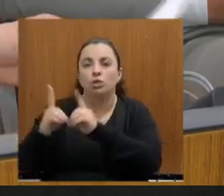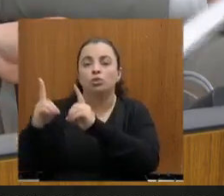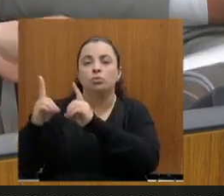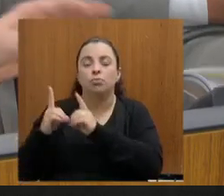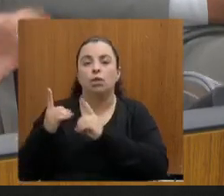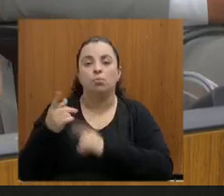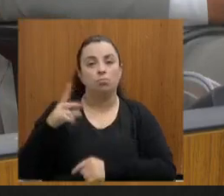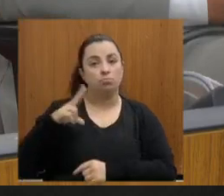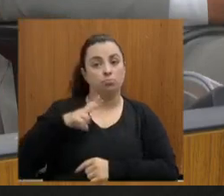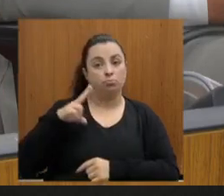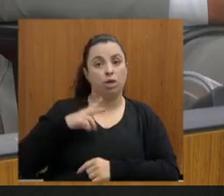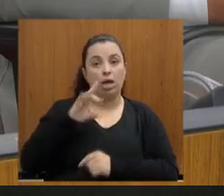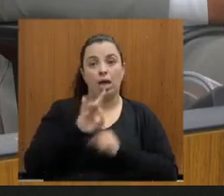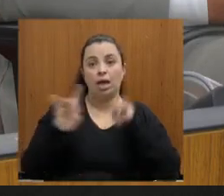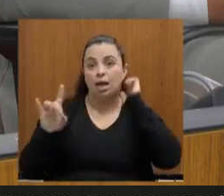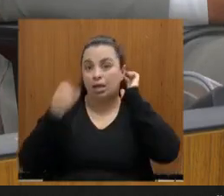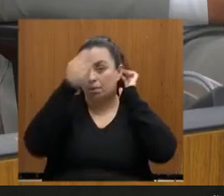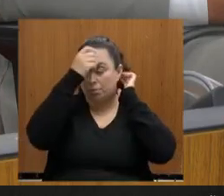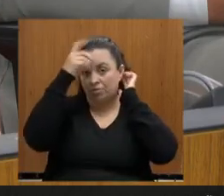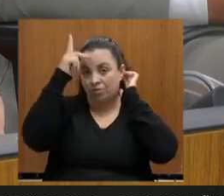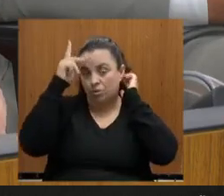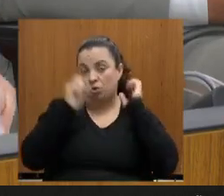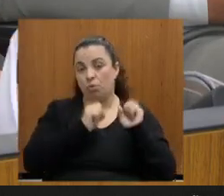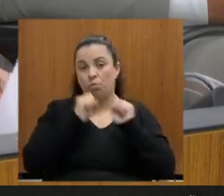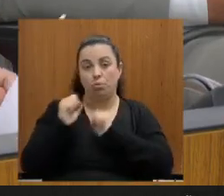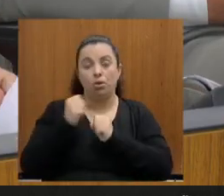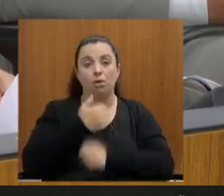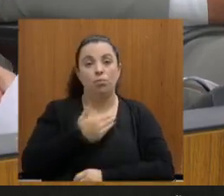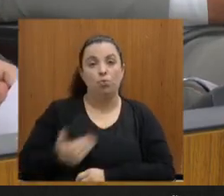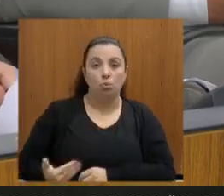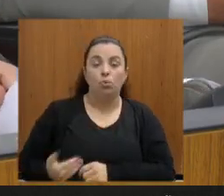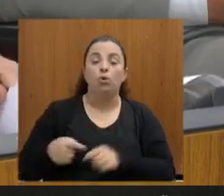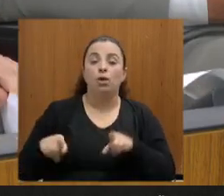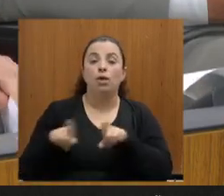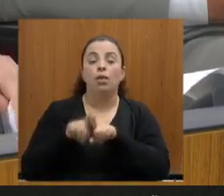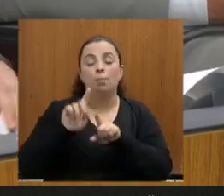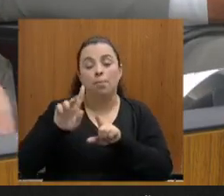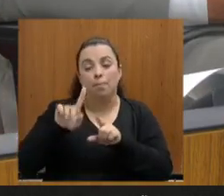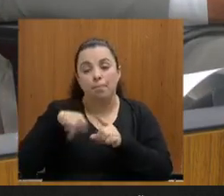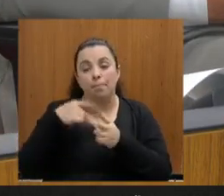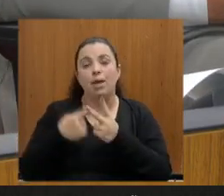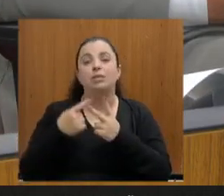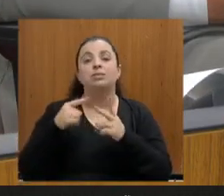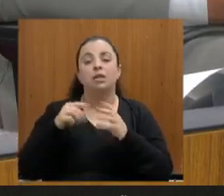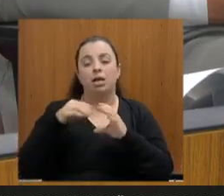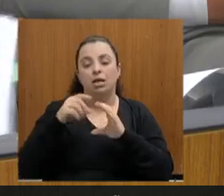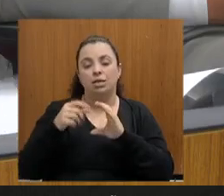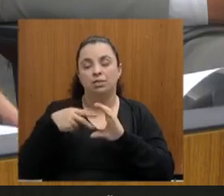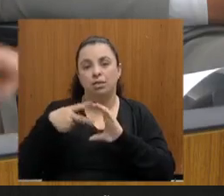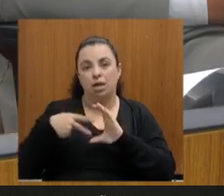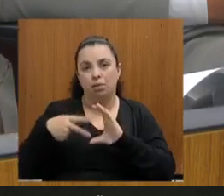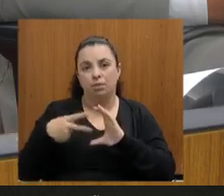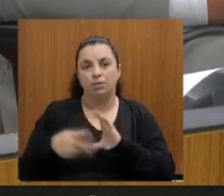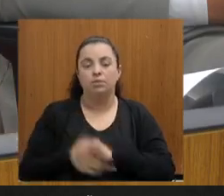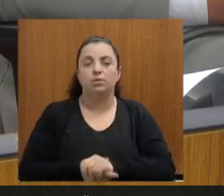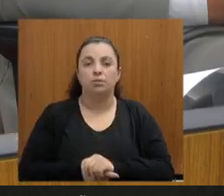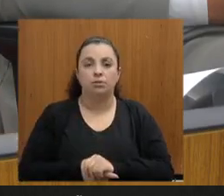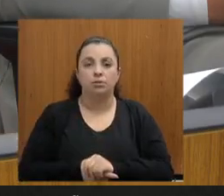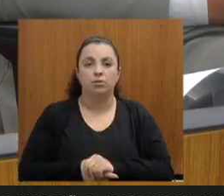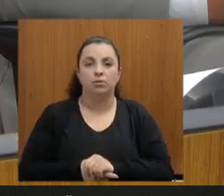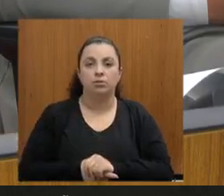as prefeituras e as câmaras e é sobre a pergunta eu vou